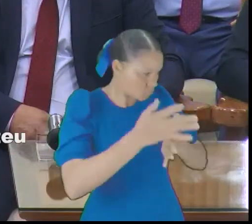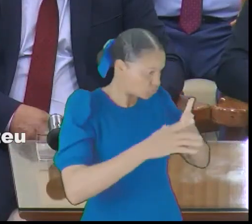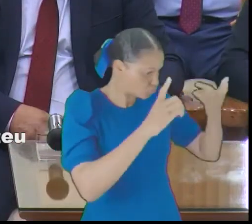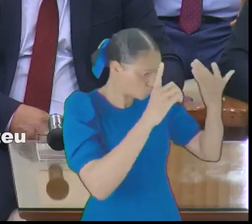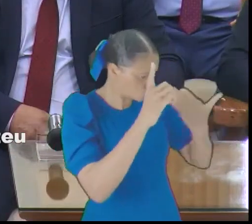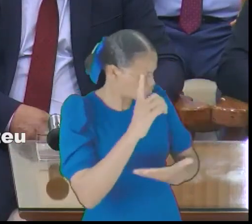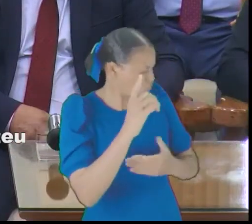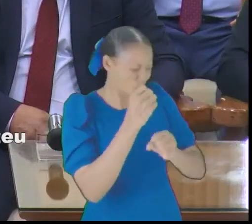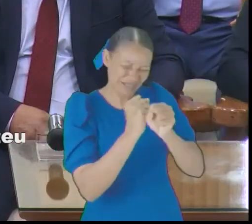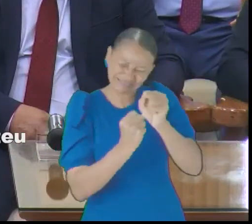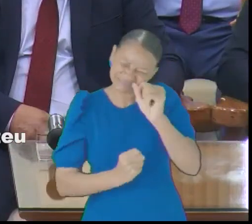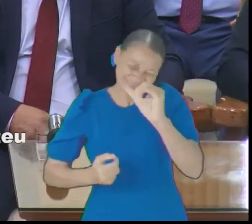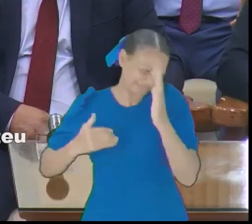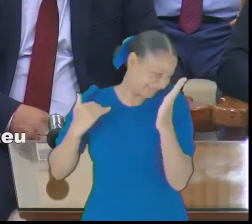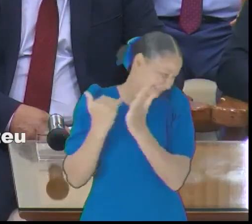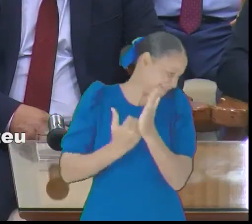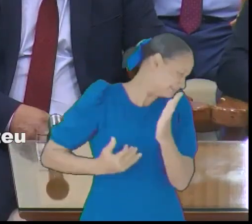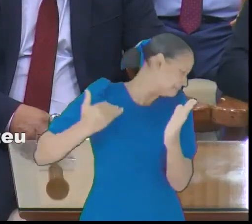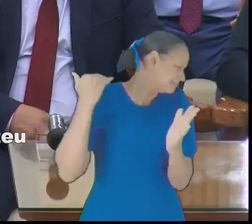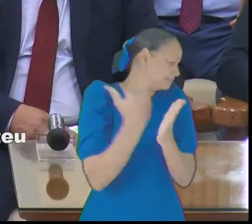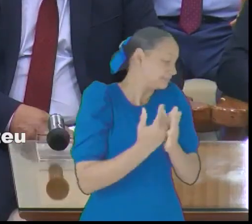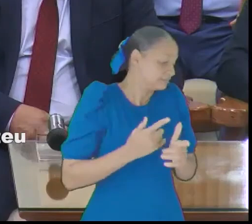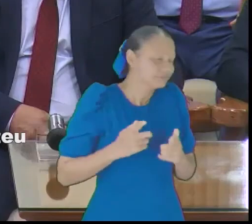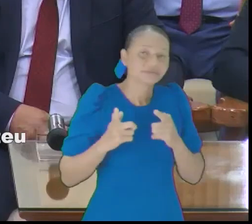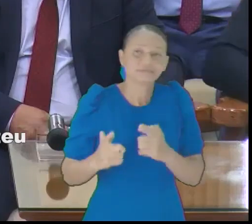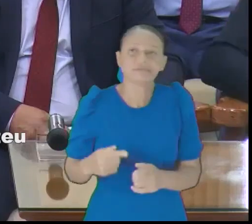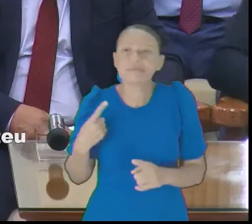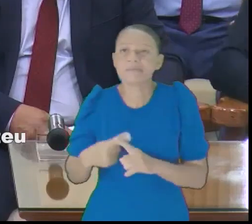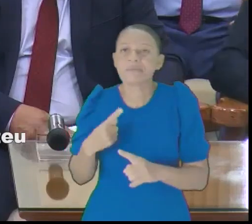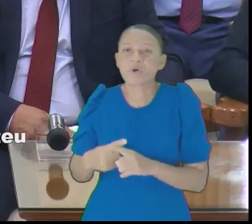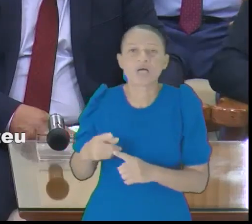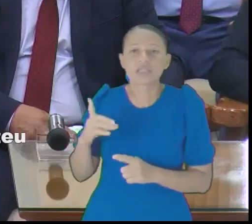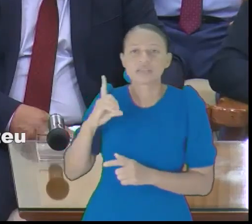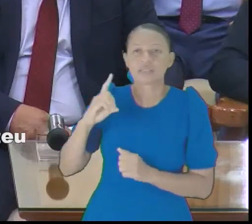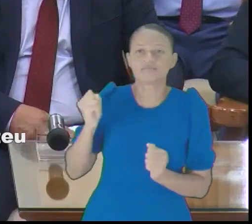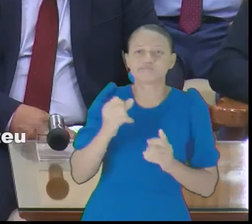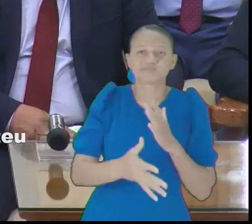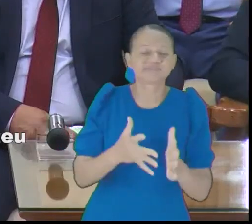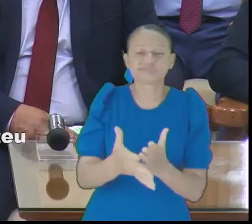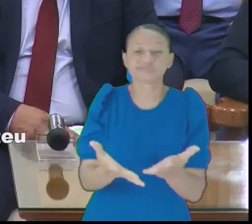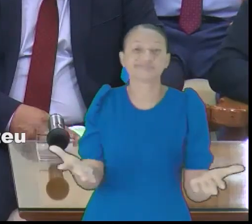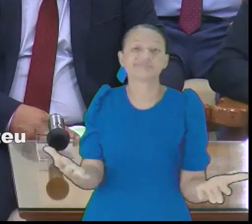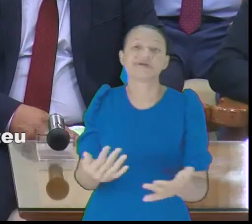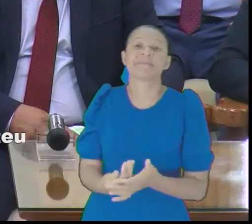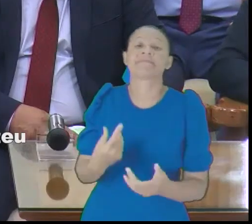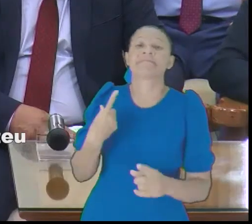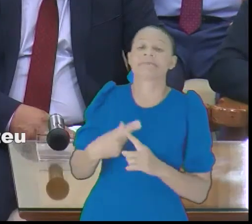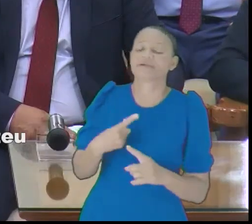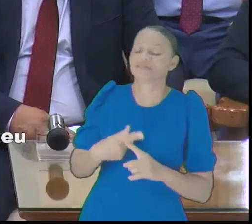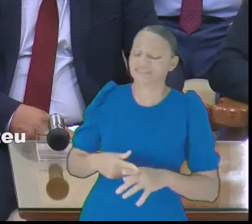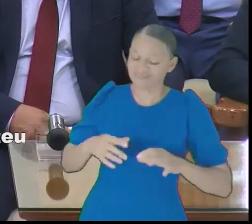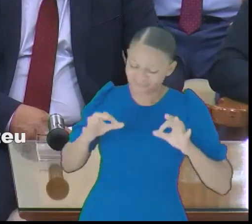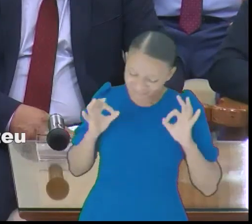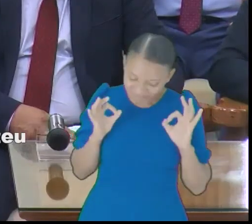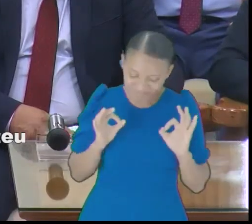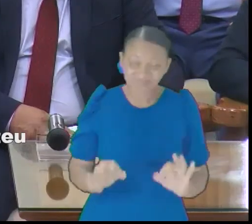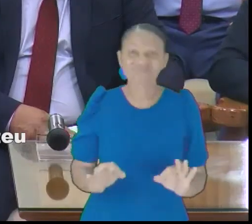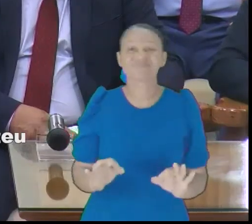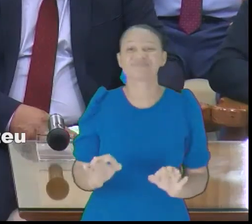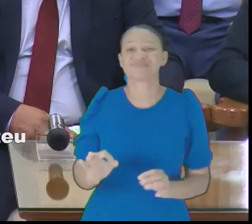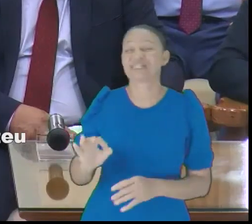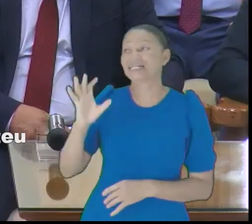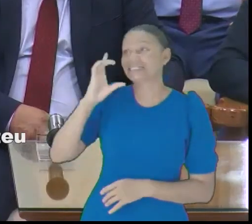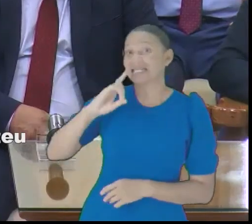grandíssimo galardão. E por que Deus disse isso? Porque certamente Deus viu